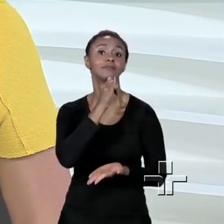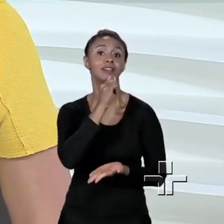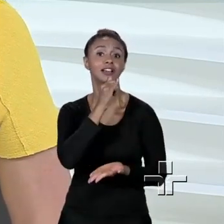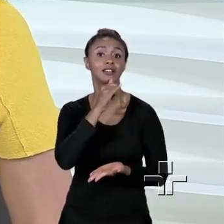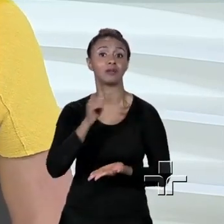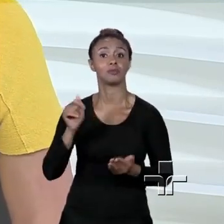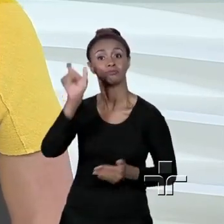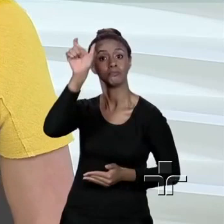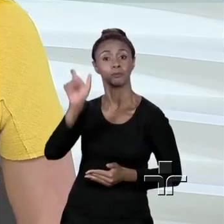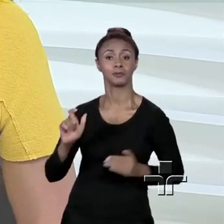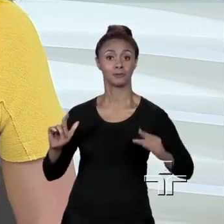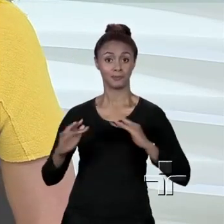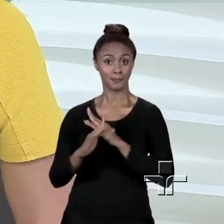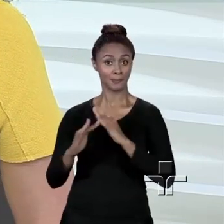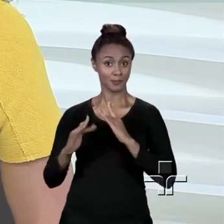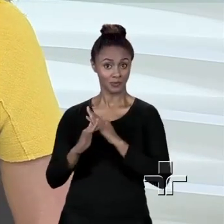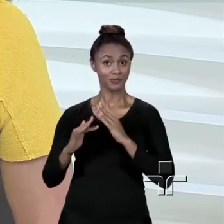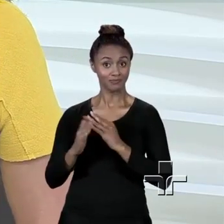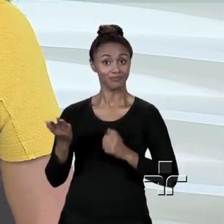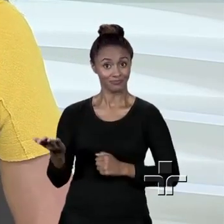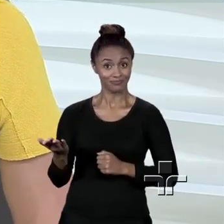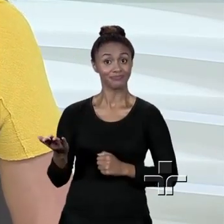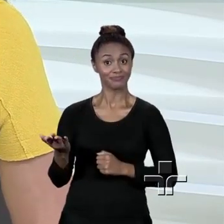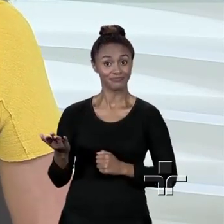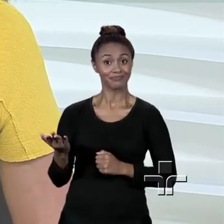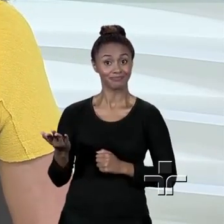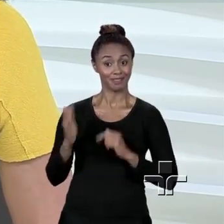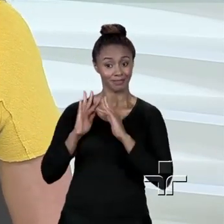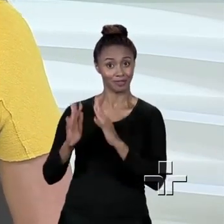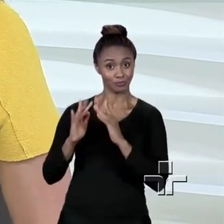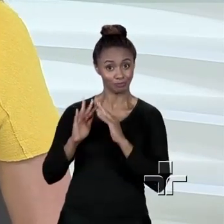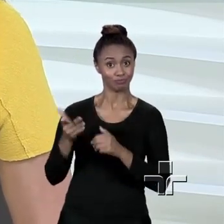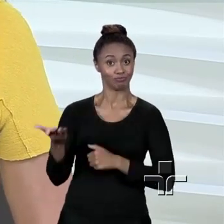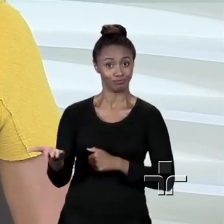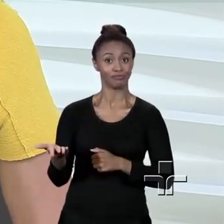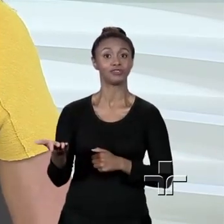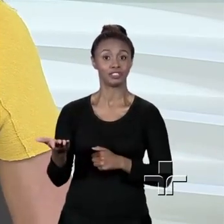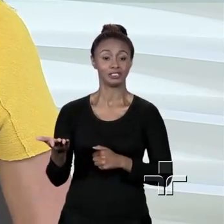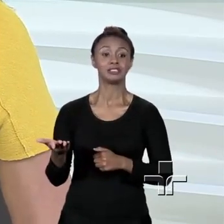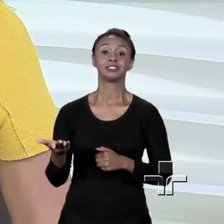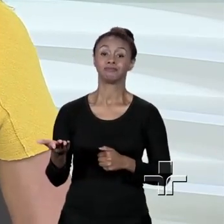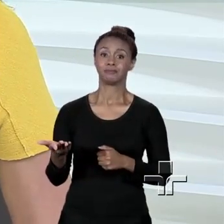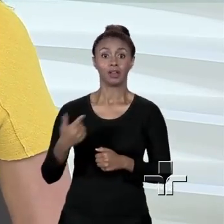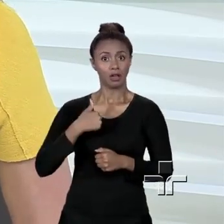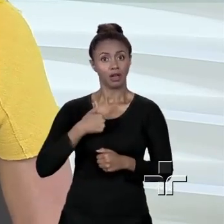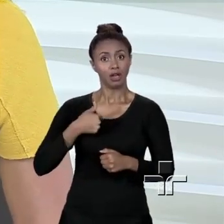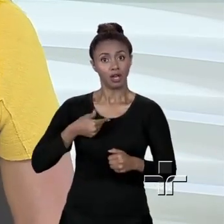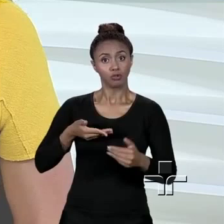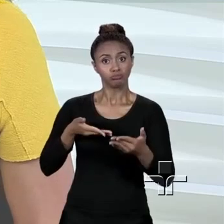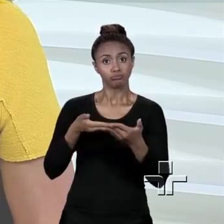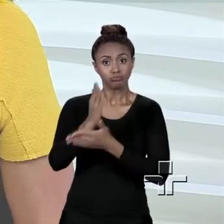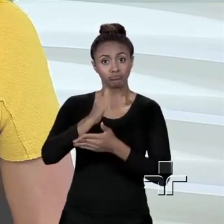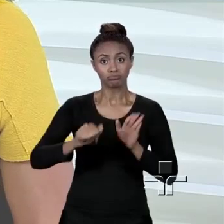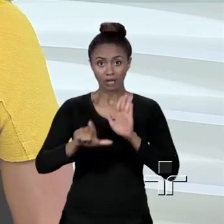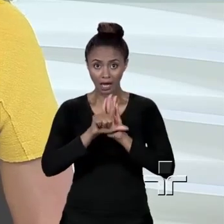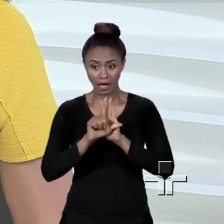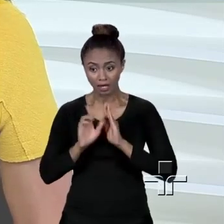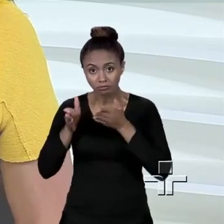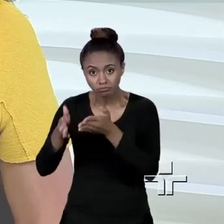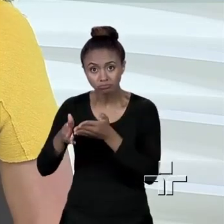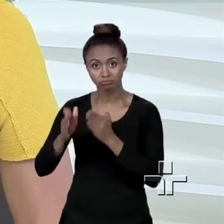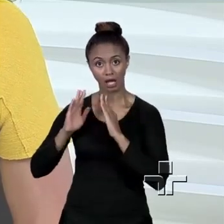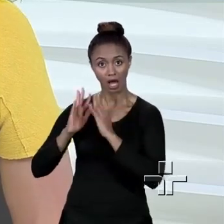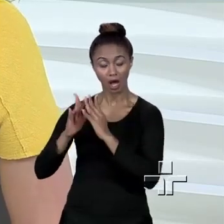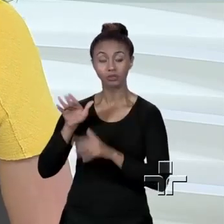no Brasil, que é um público que eu fui relatora da lei, que instituiu política pública para o autista, mas ainda